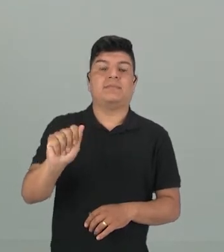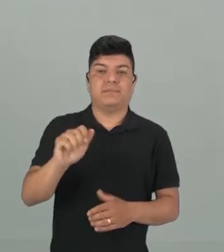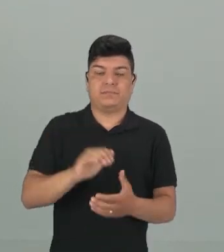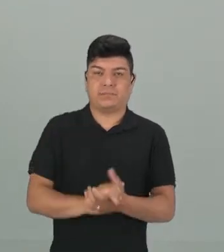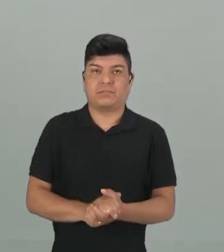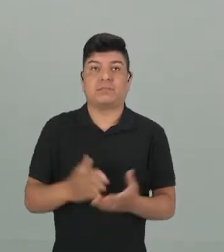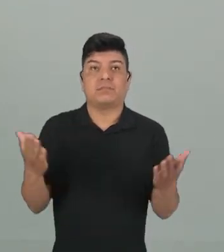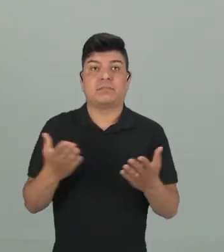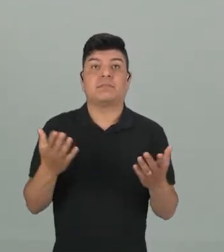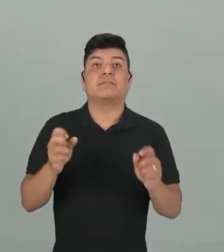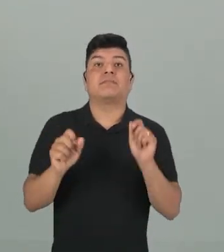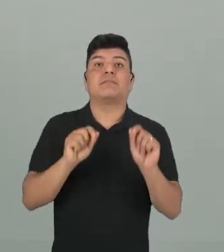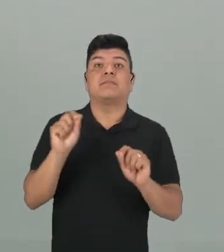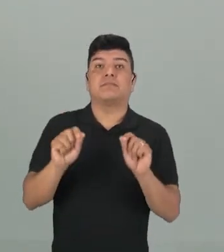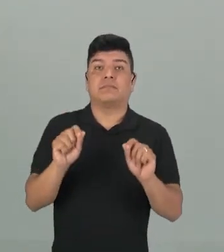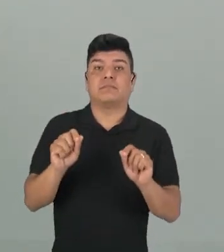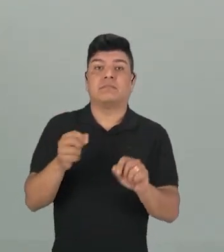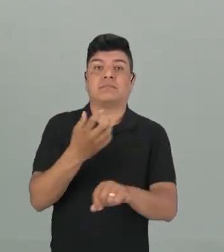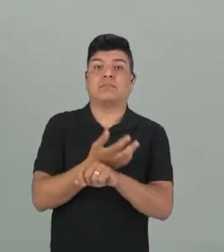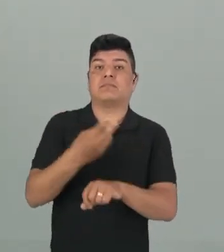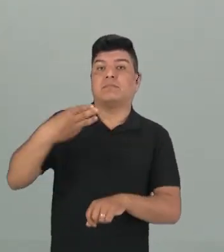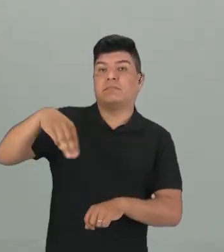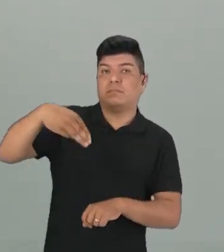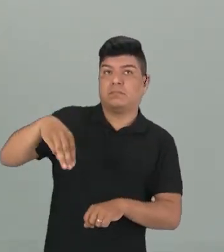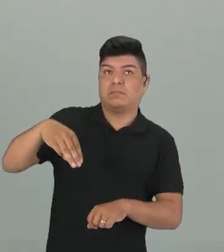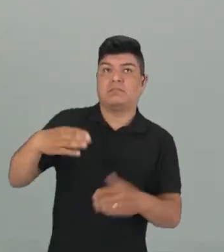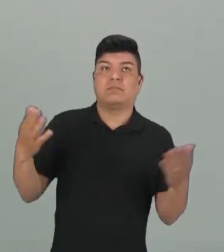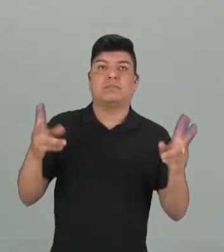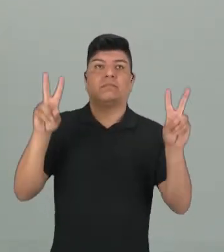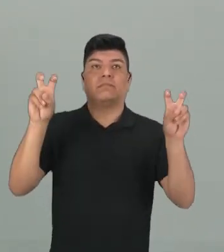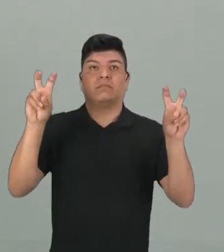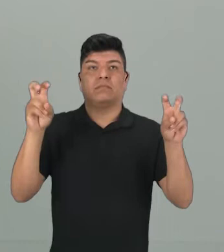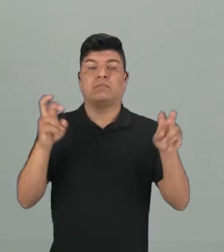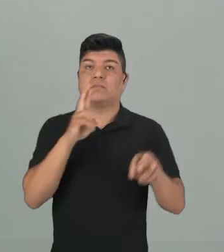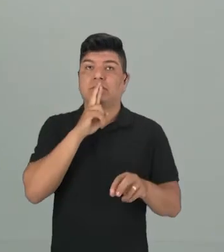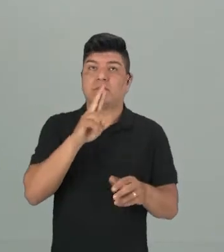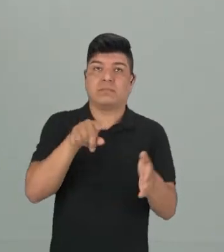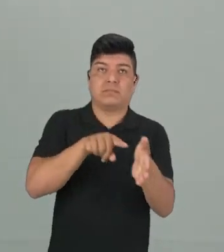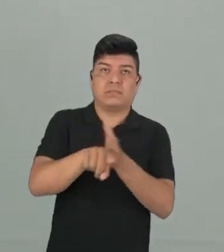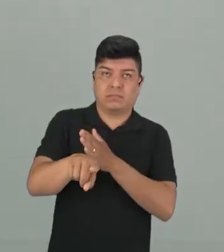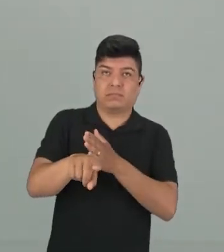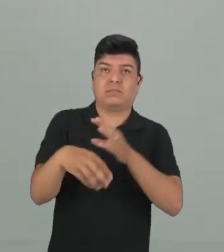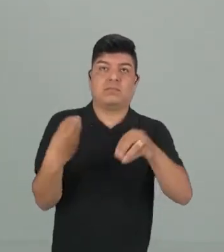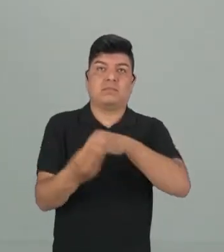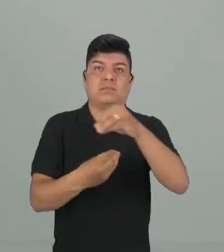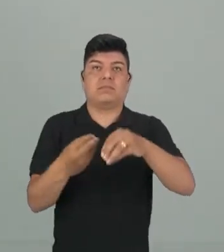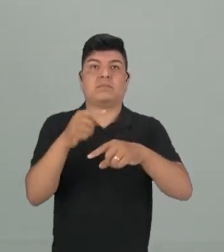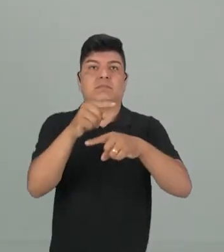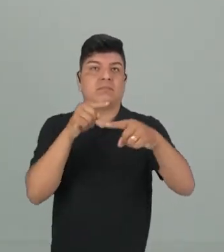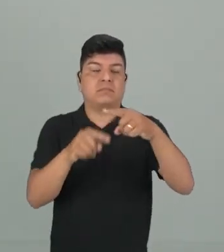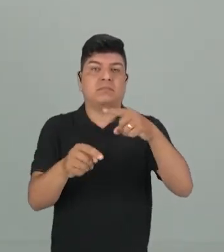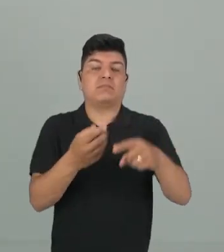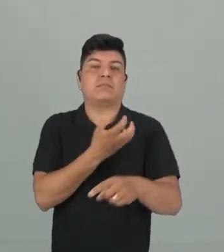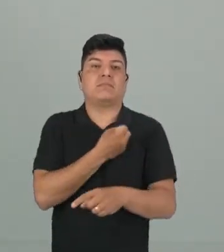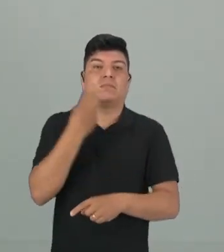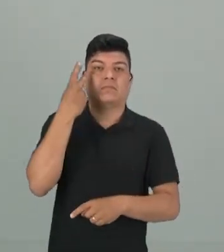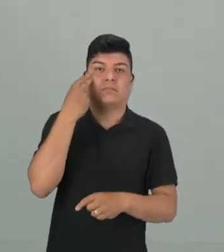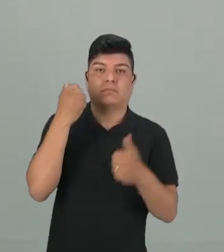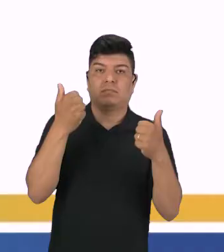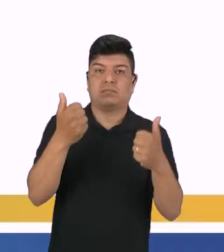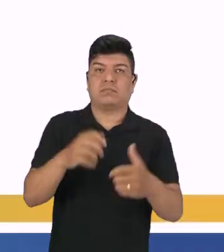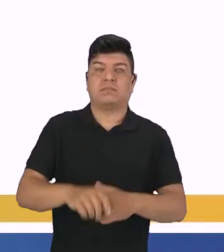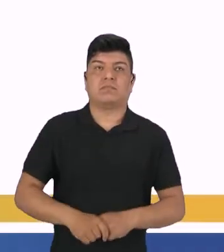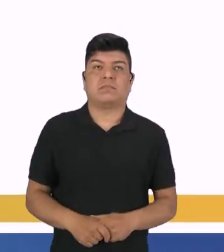de situações envolvendo divisão de números naturais do sexto ano do ensino fundamental. Vamos lá?